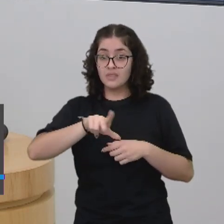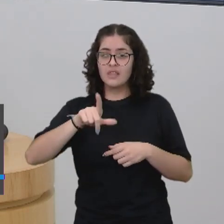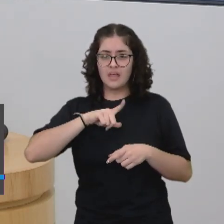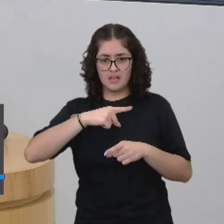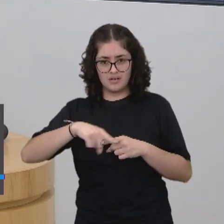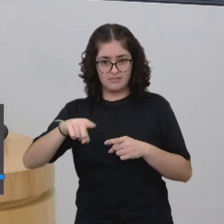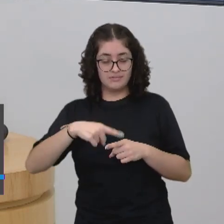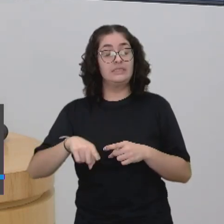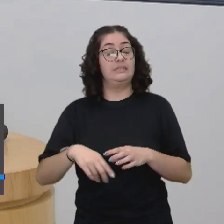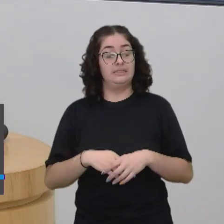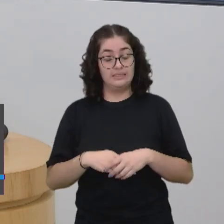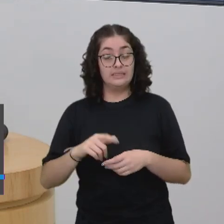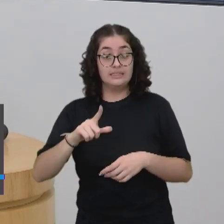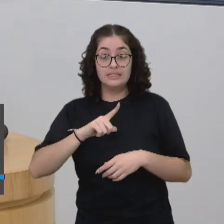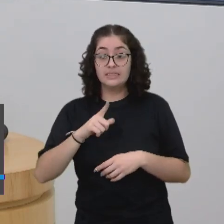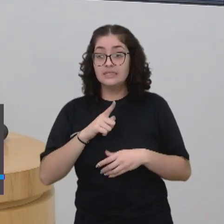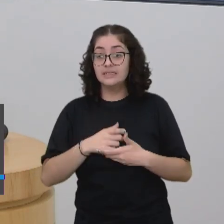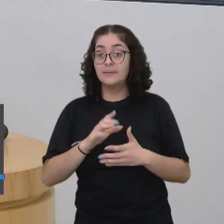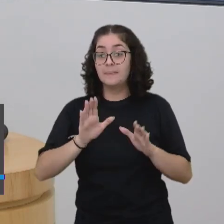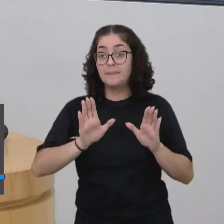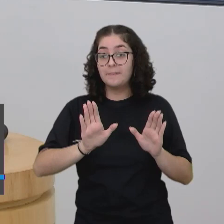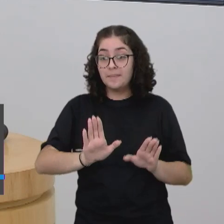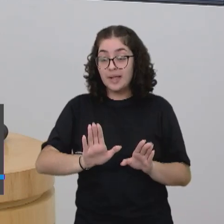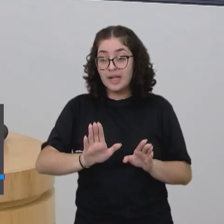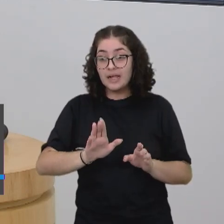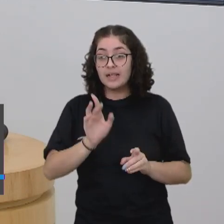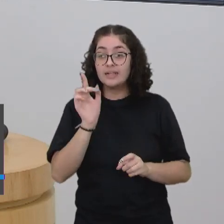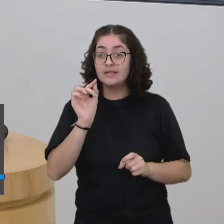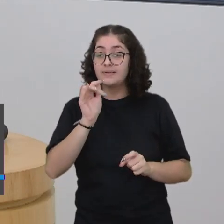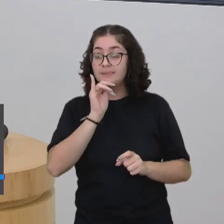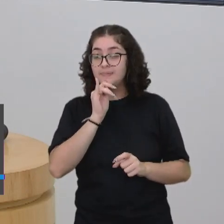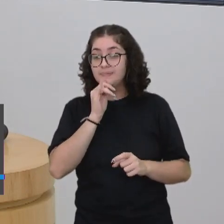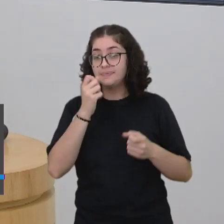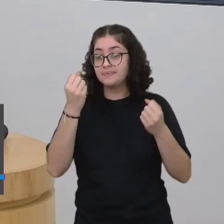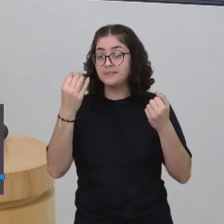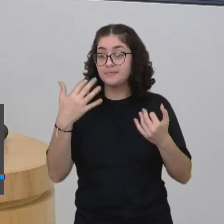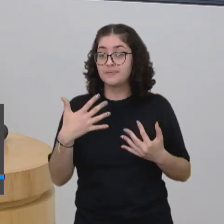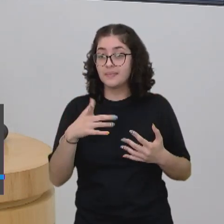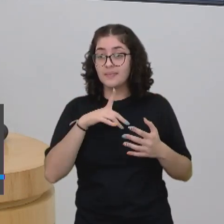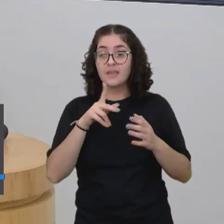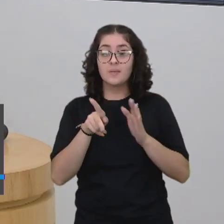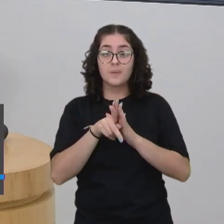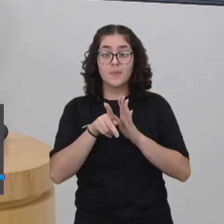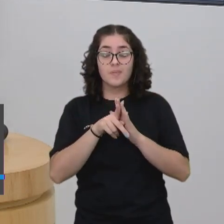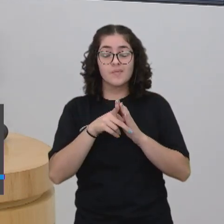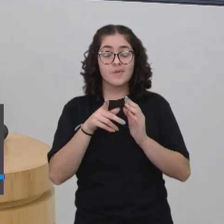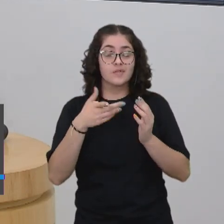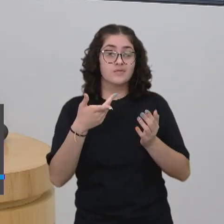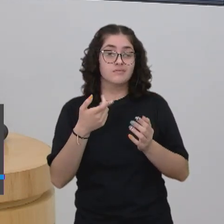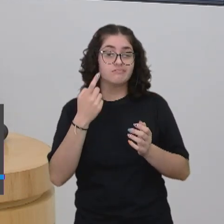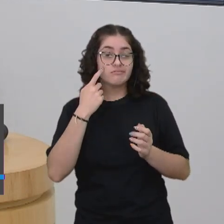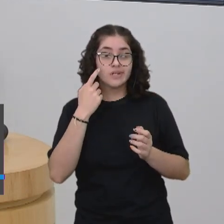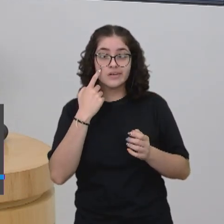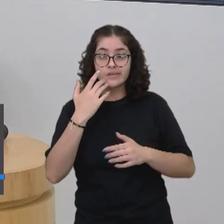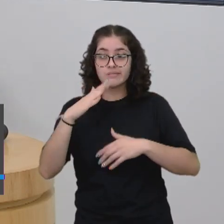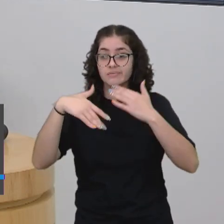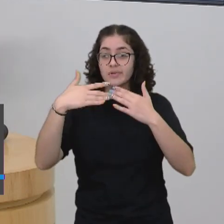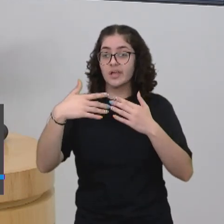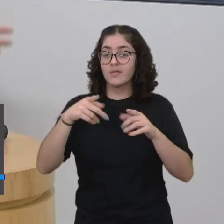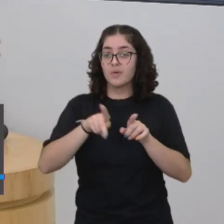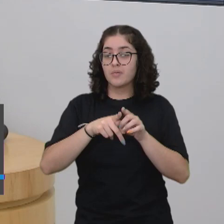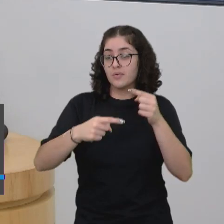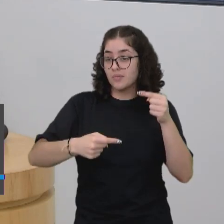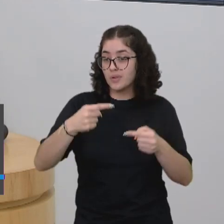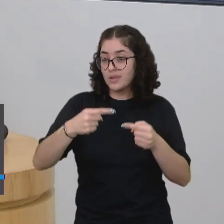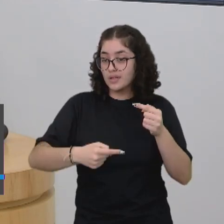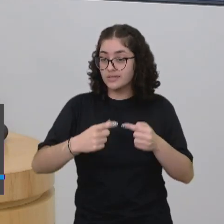problema? Vários. Mas... hoje, quando a gente fala sobre toda a estrutura, principalmente pensando nos processos políticos que